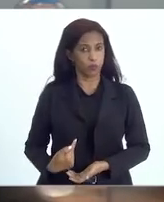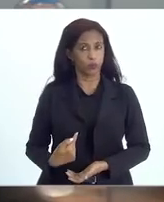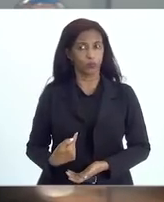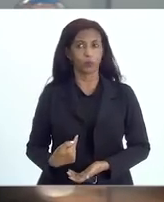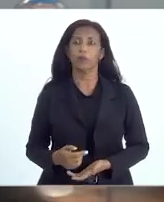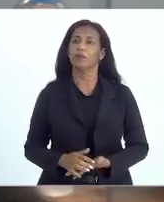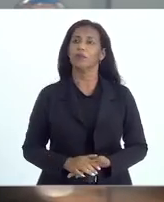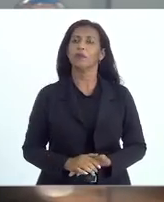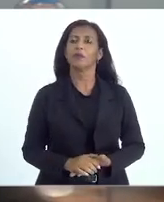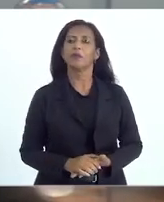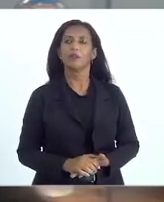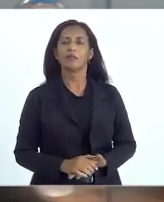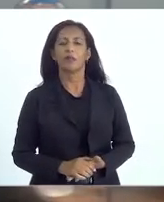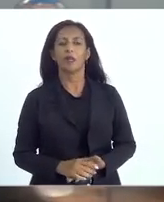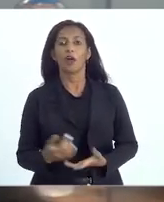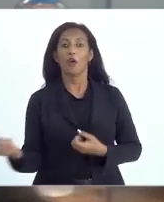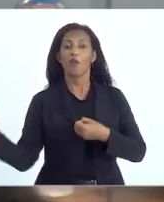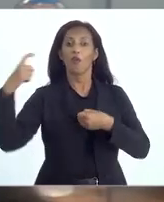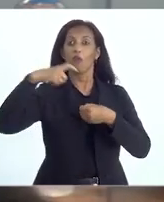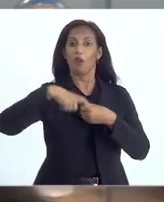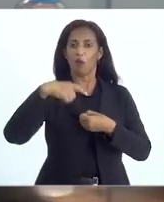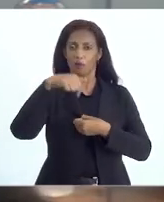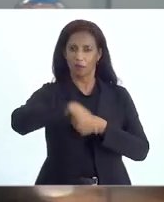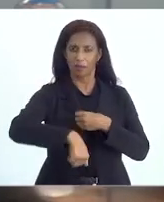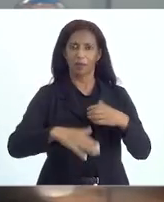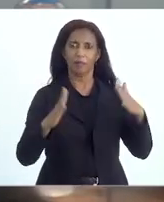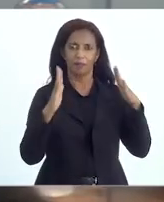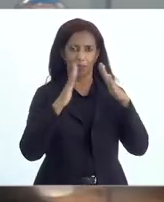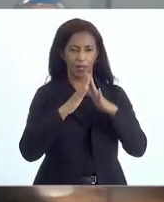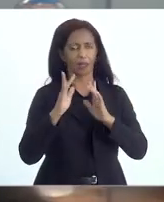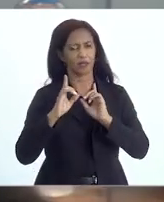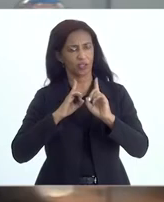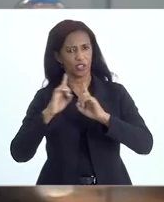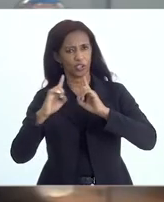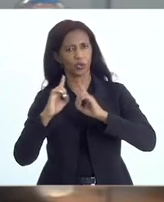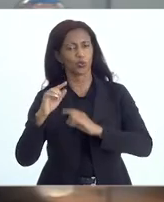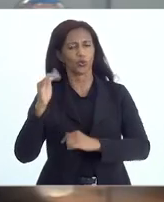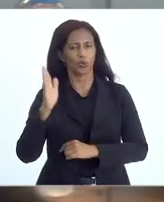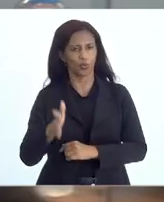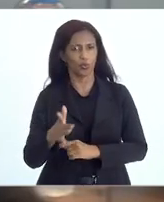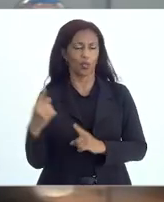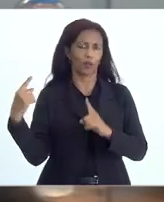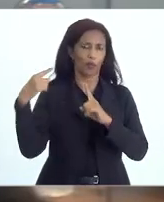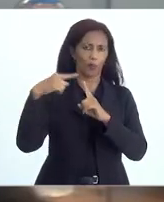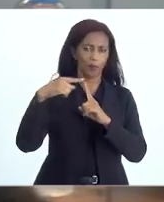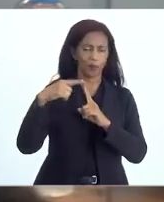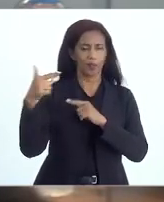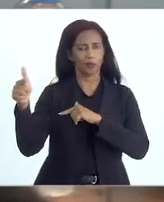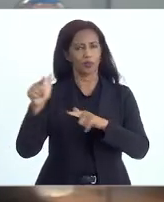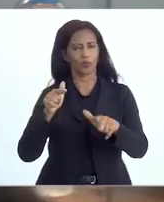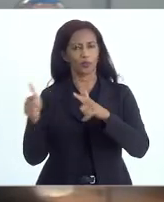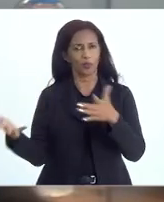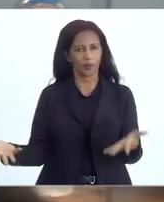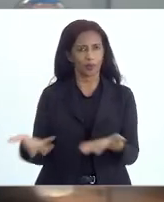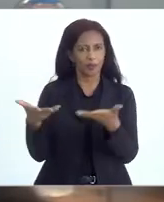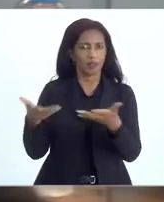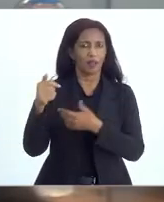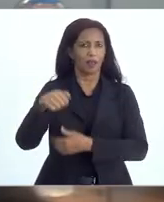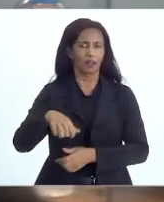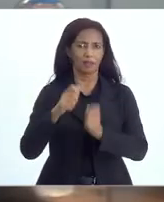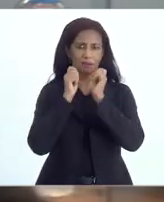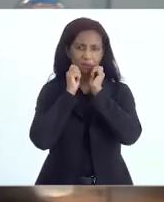sancionada pelo Governador mas volta a casa a gente tinha discutido atrás já foi objeto de outras iniciativas aqui no